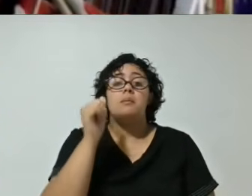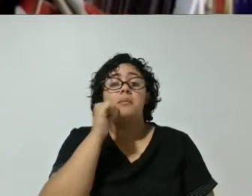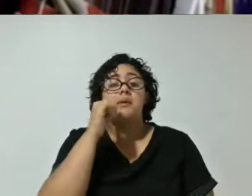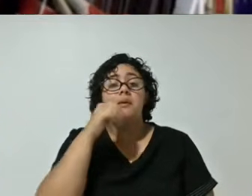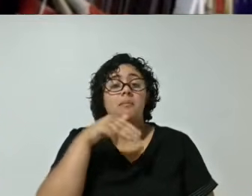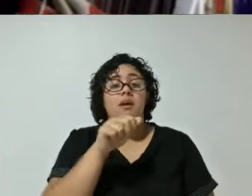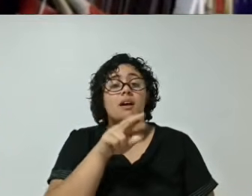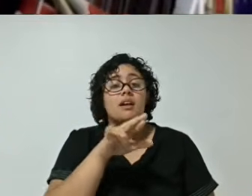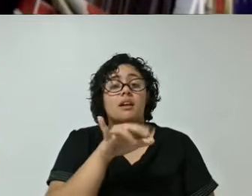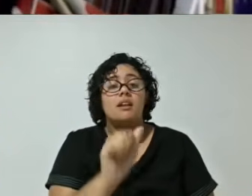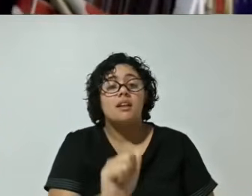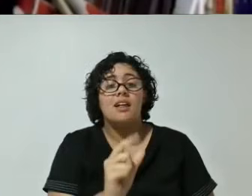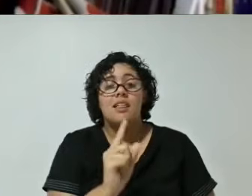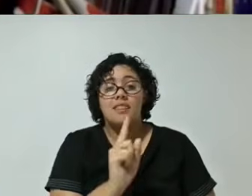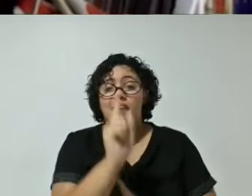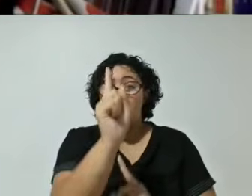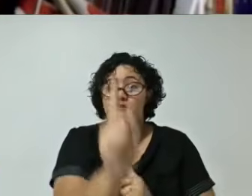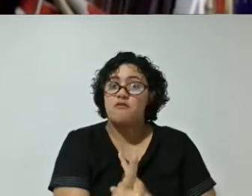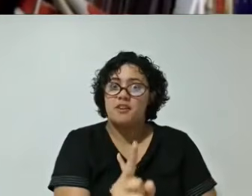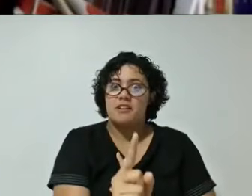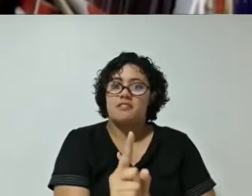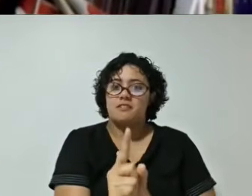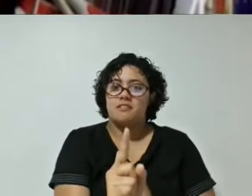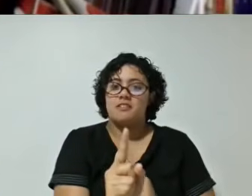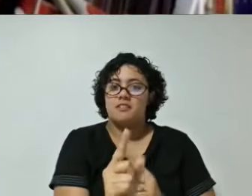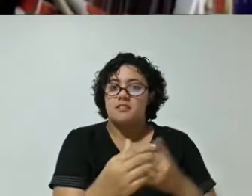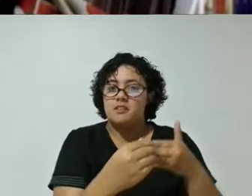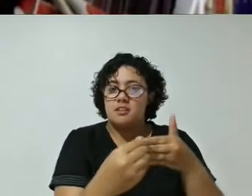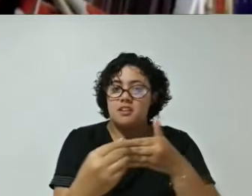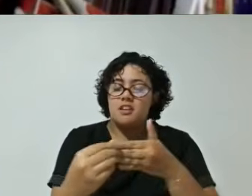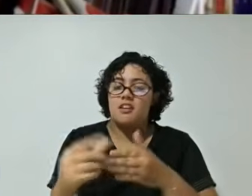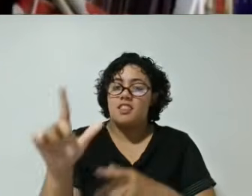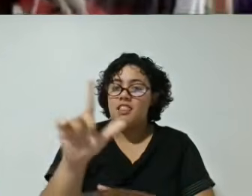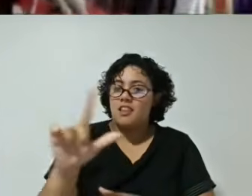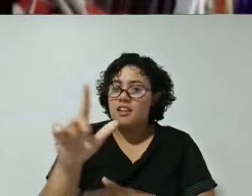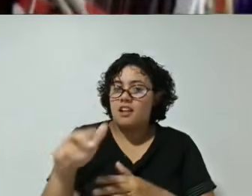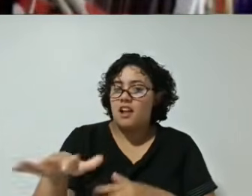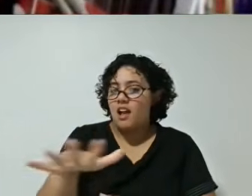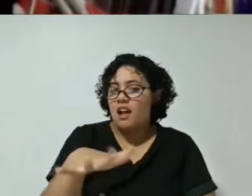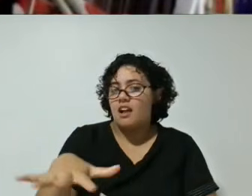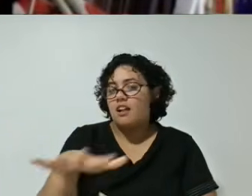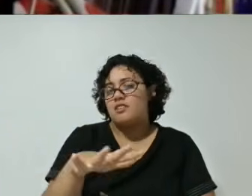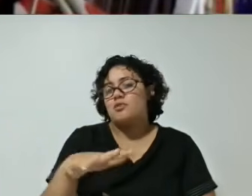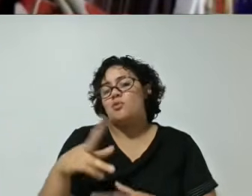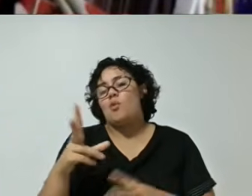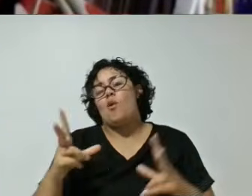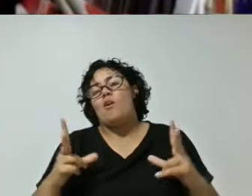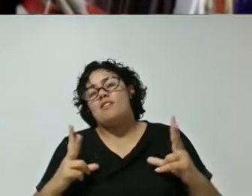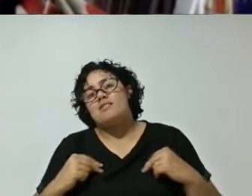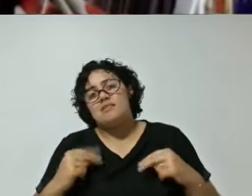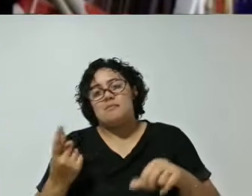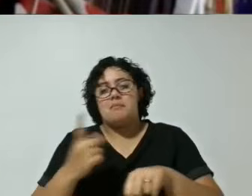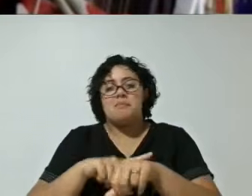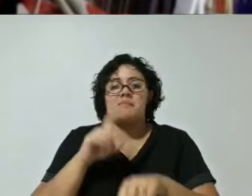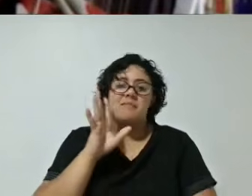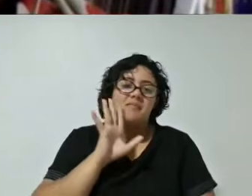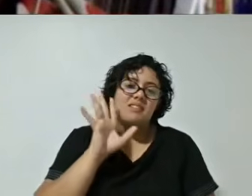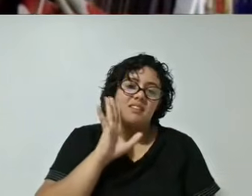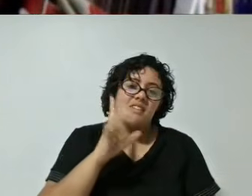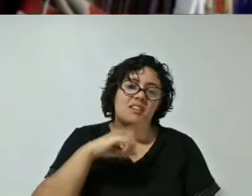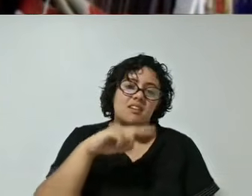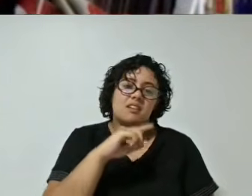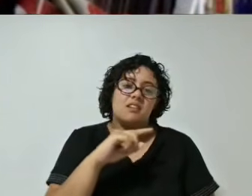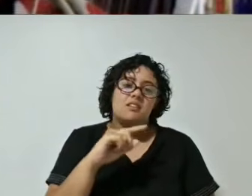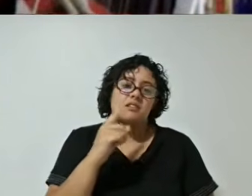né? E ela também aí na área da literatura, sim. enfim. Nossa, foi um momento muito bacana. Hoje a gente fica nessa coisa da